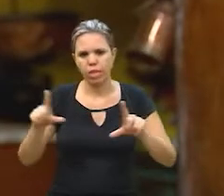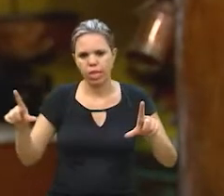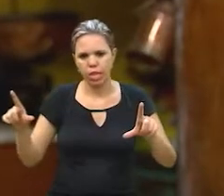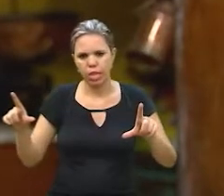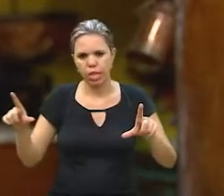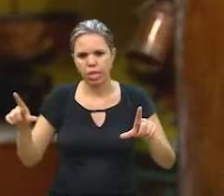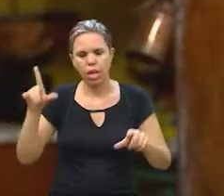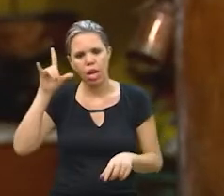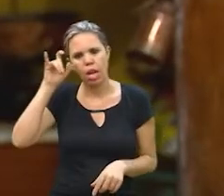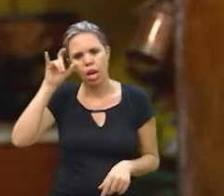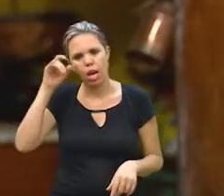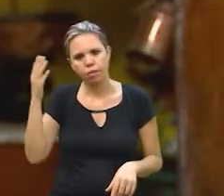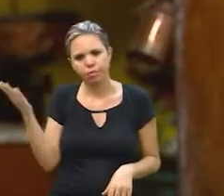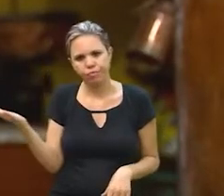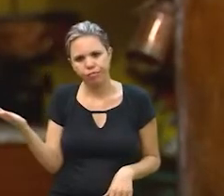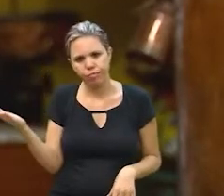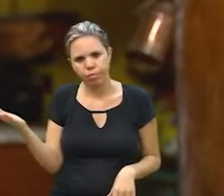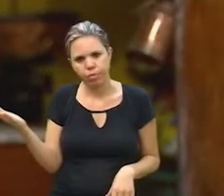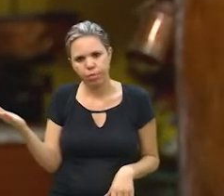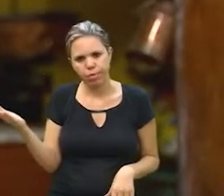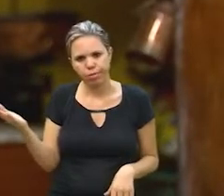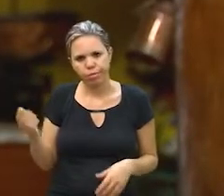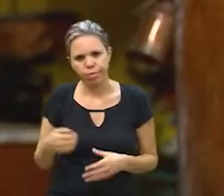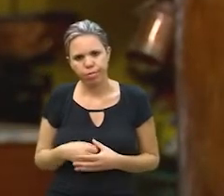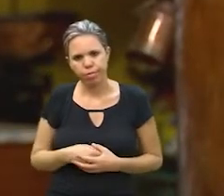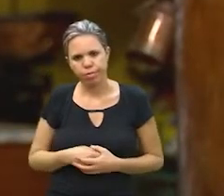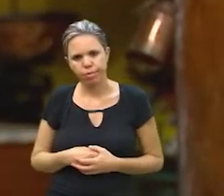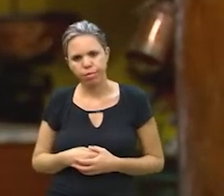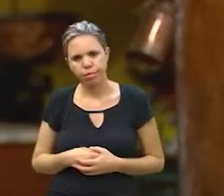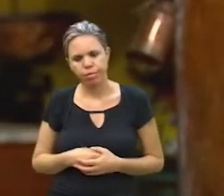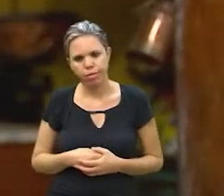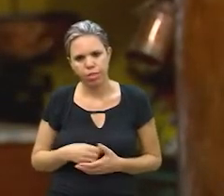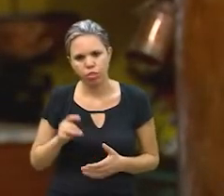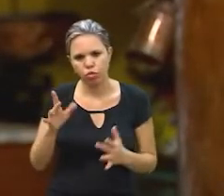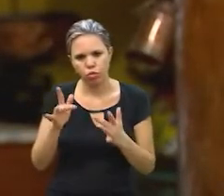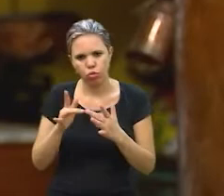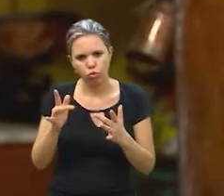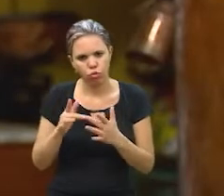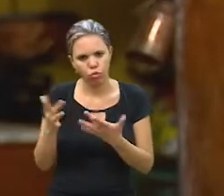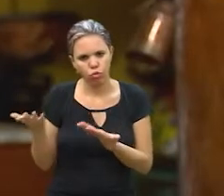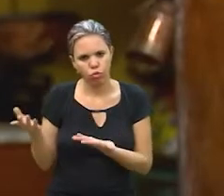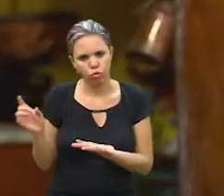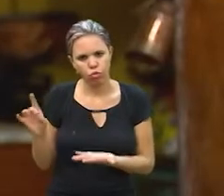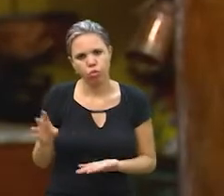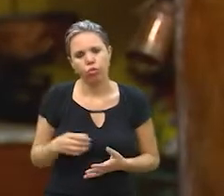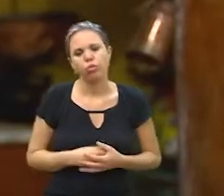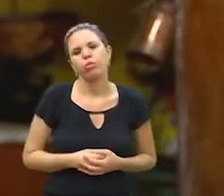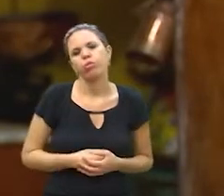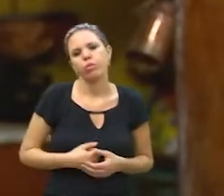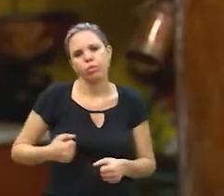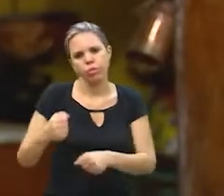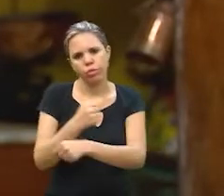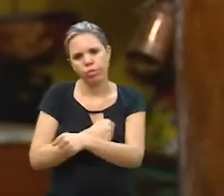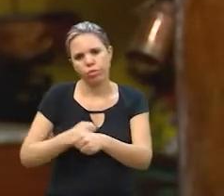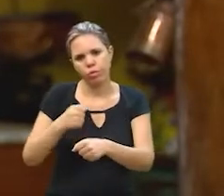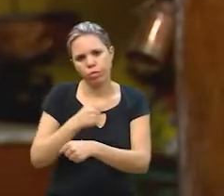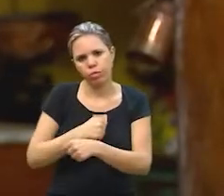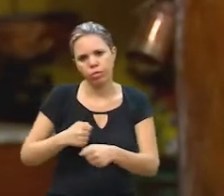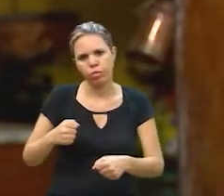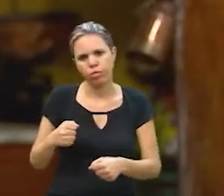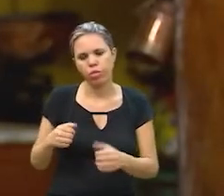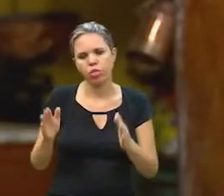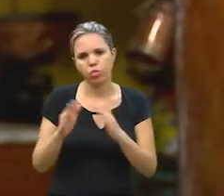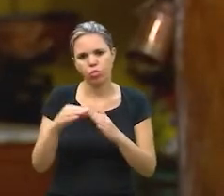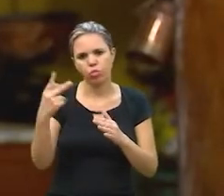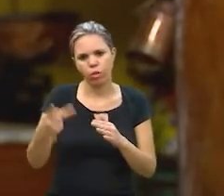no nosso Instagram também, @fogãomineiro_. Né? É só entrar em contato com a gente. Essa receita você vai receber no aconchego